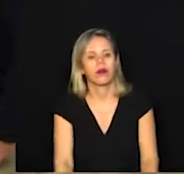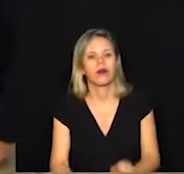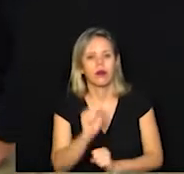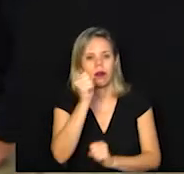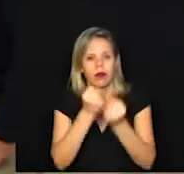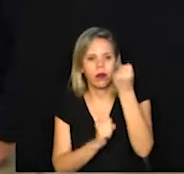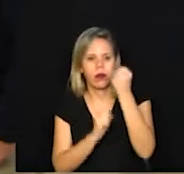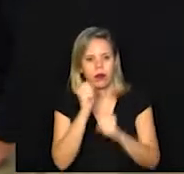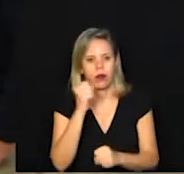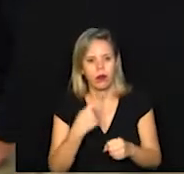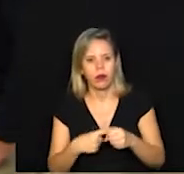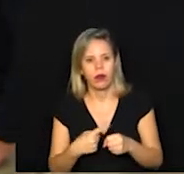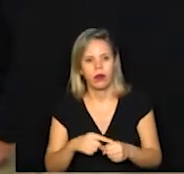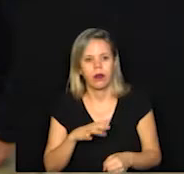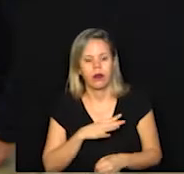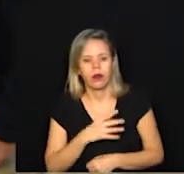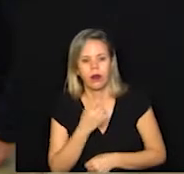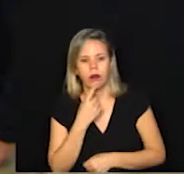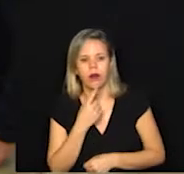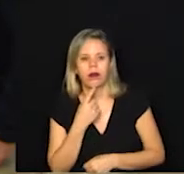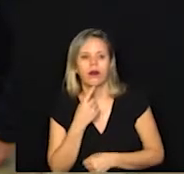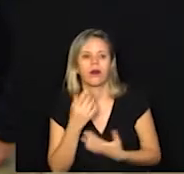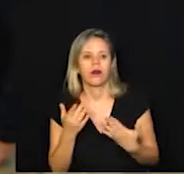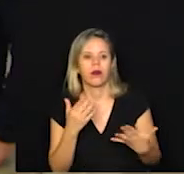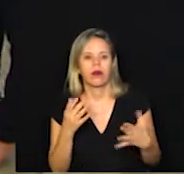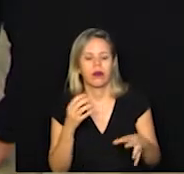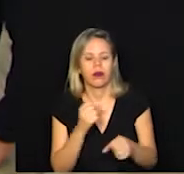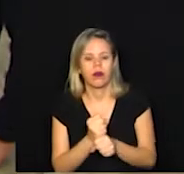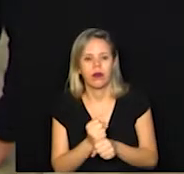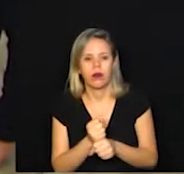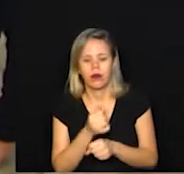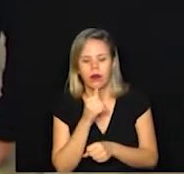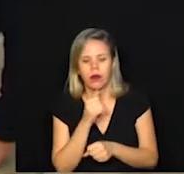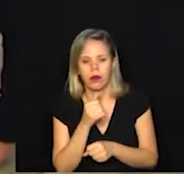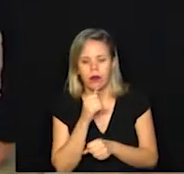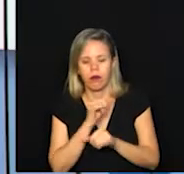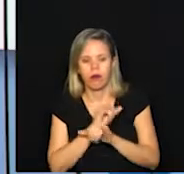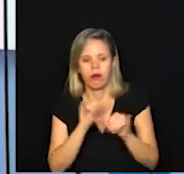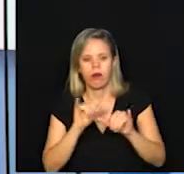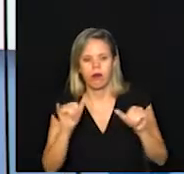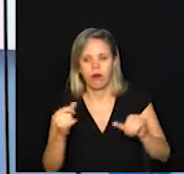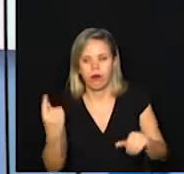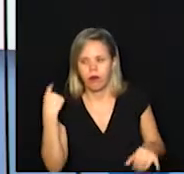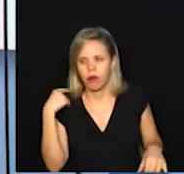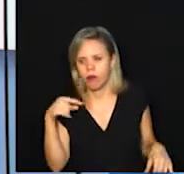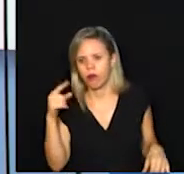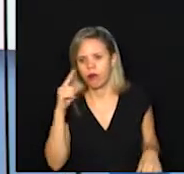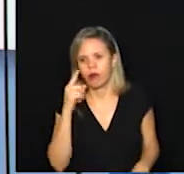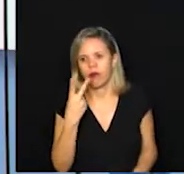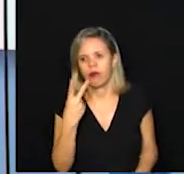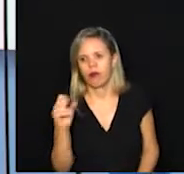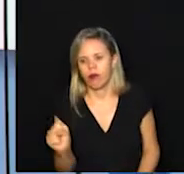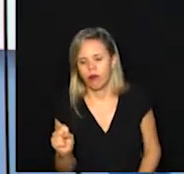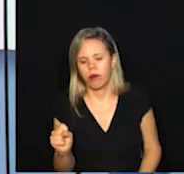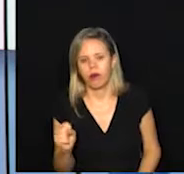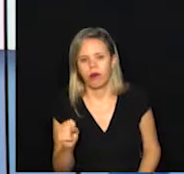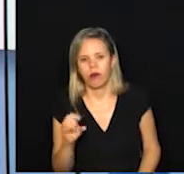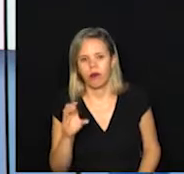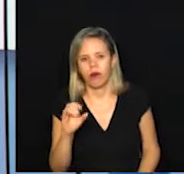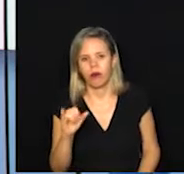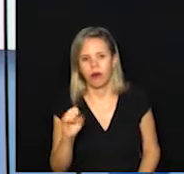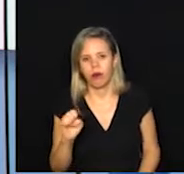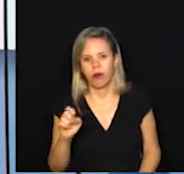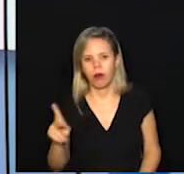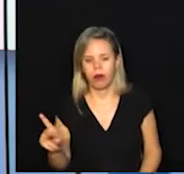aqui na região metropolitana de Campinas. É, o balanço foi aí divulgado no último dia 28 pelo CIESP,